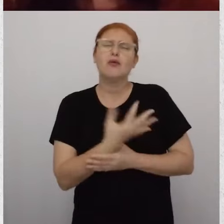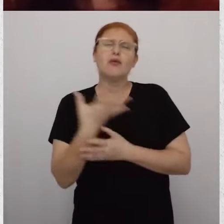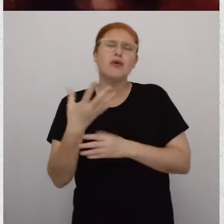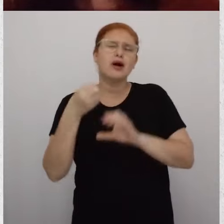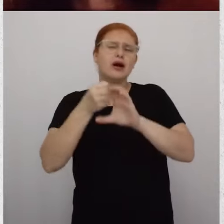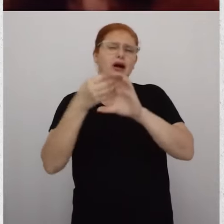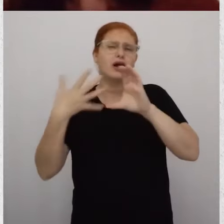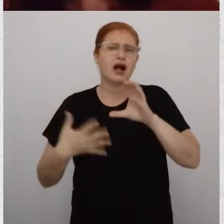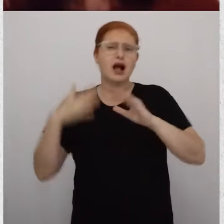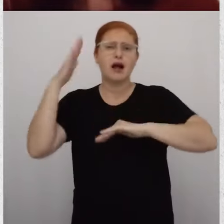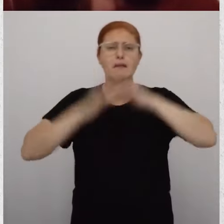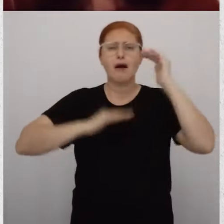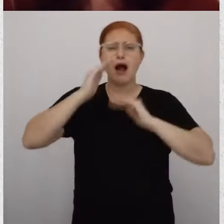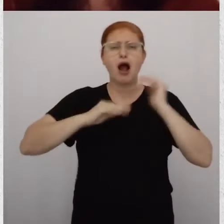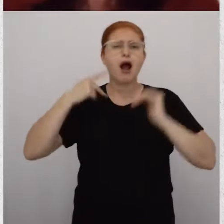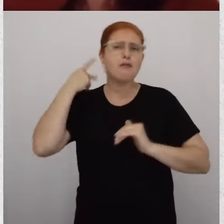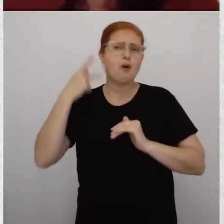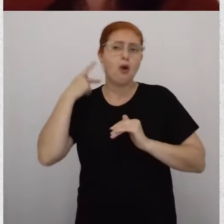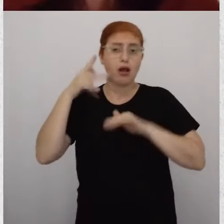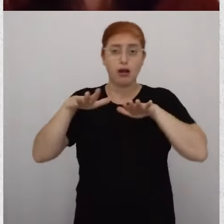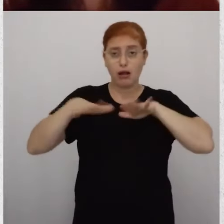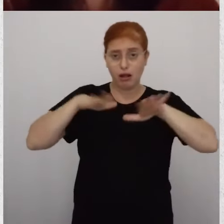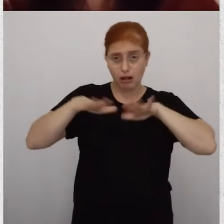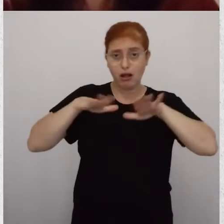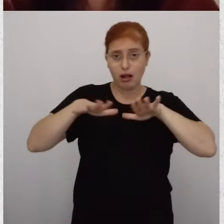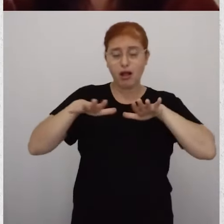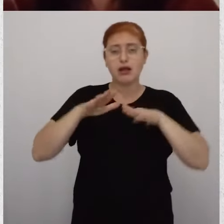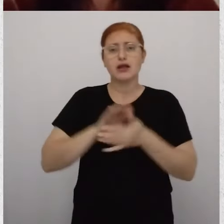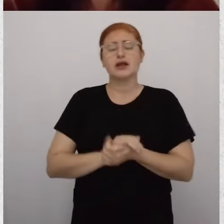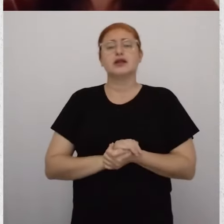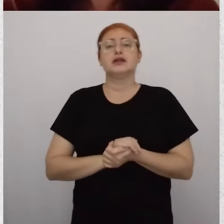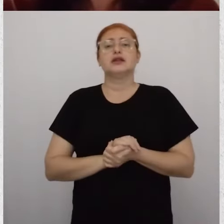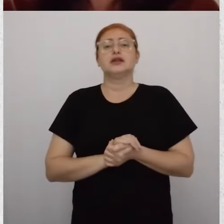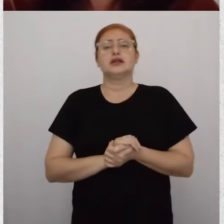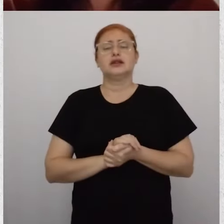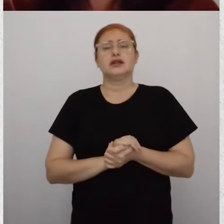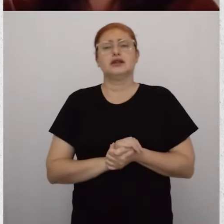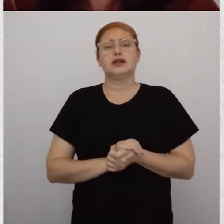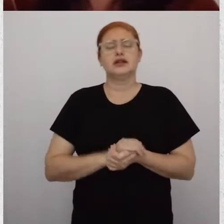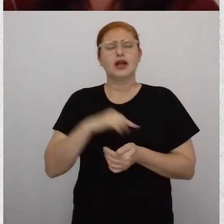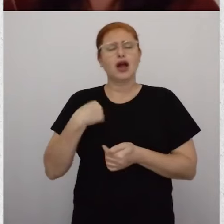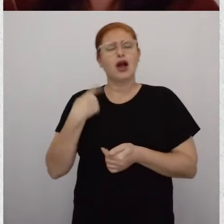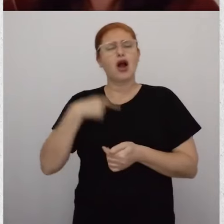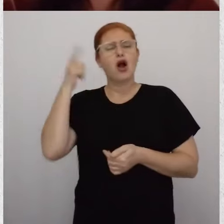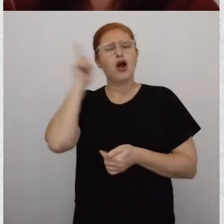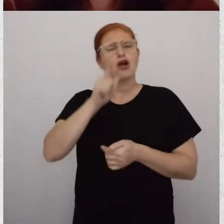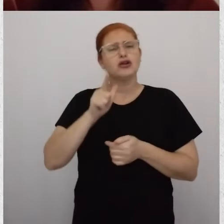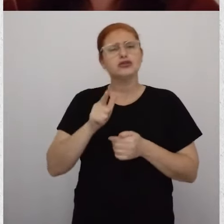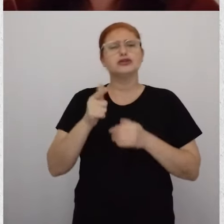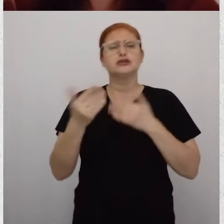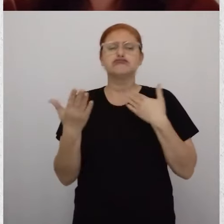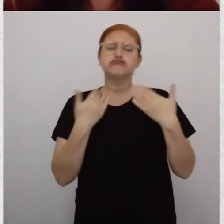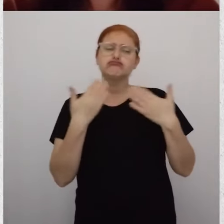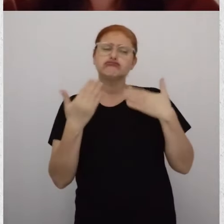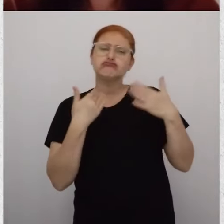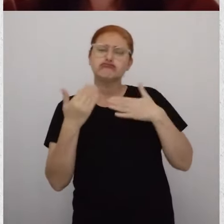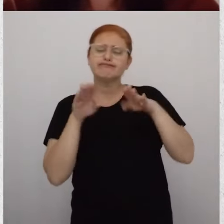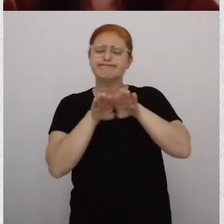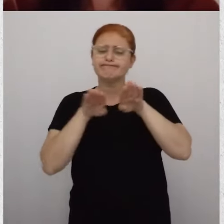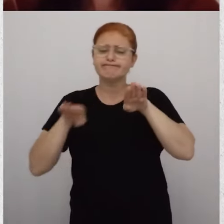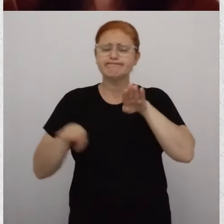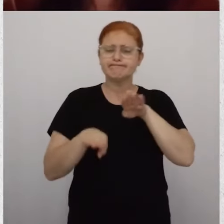elementos das práticas políticas desses movimentos que possibilitam que a gente consiga conversar sobre as desigualdades e sobre as